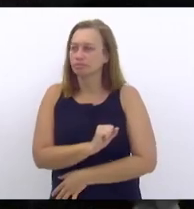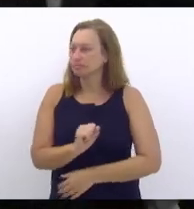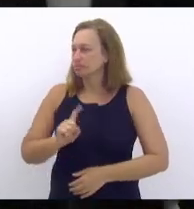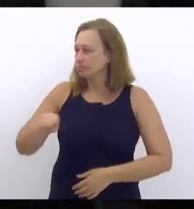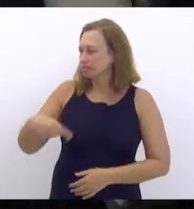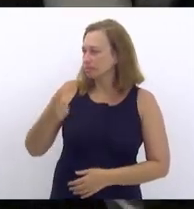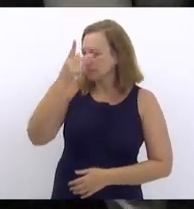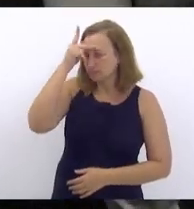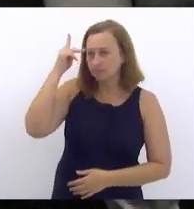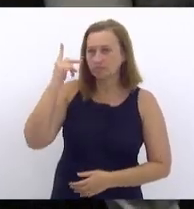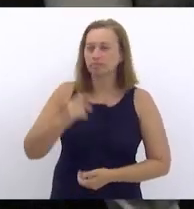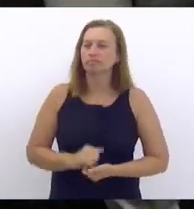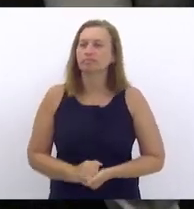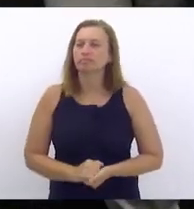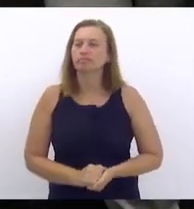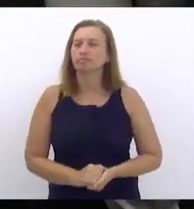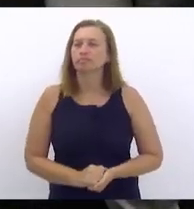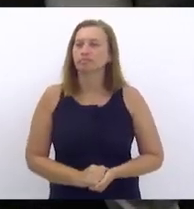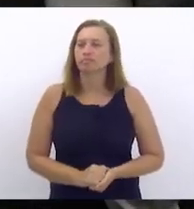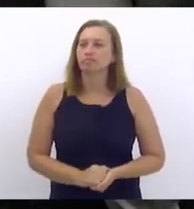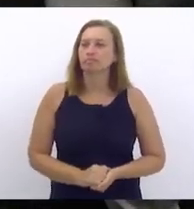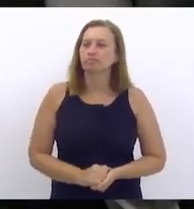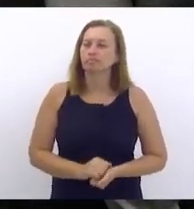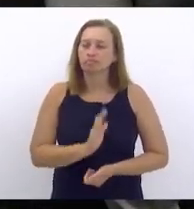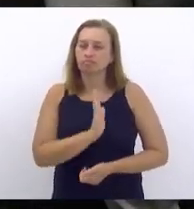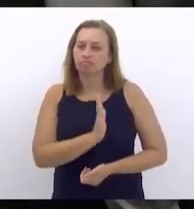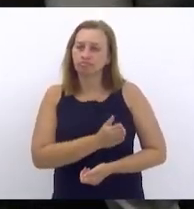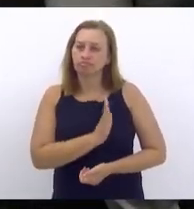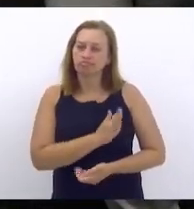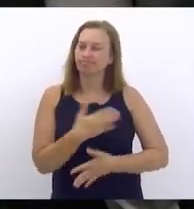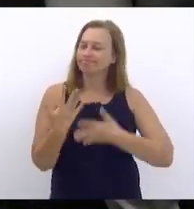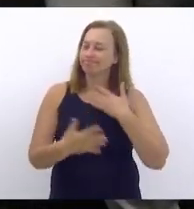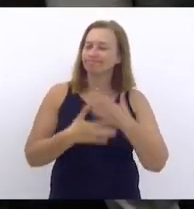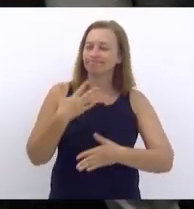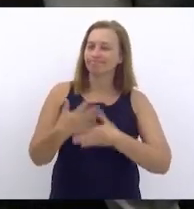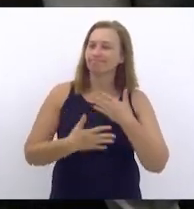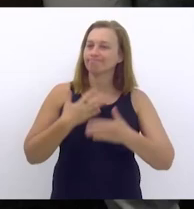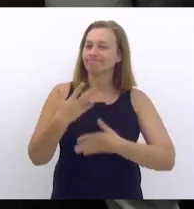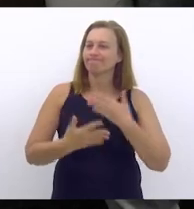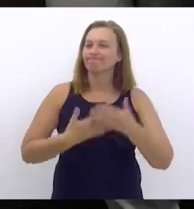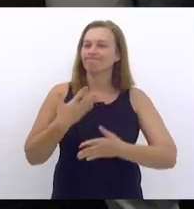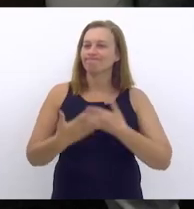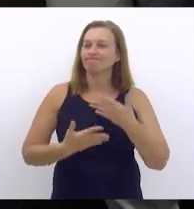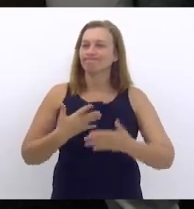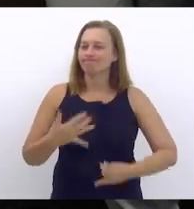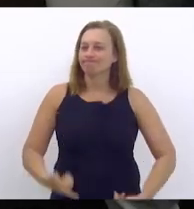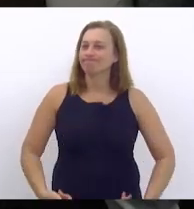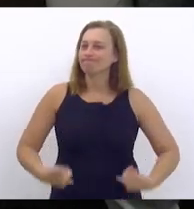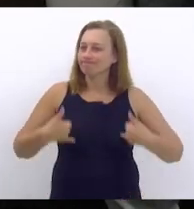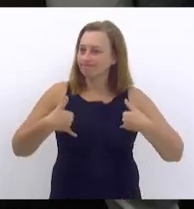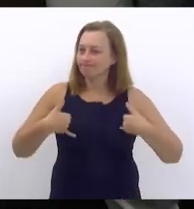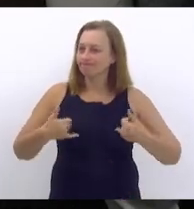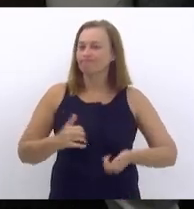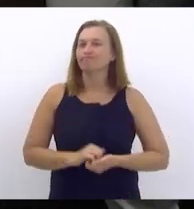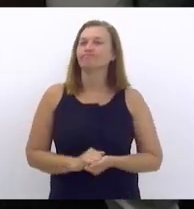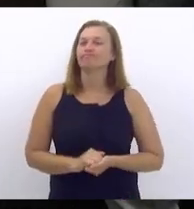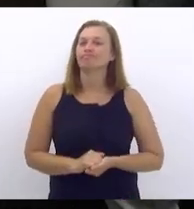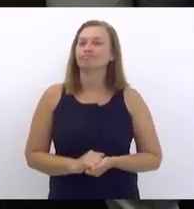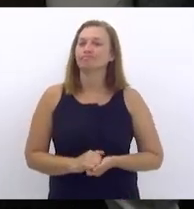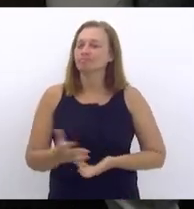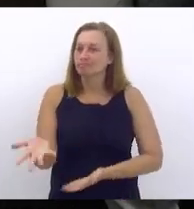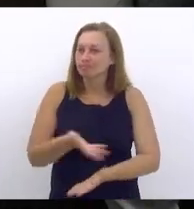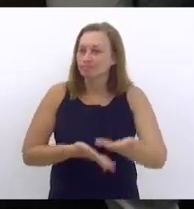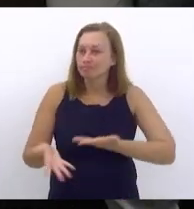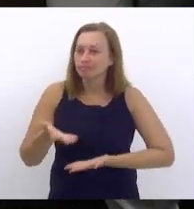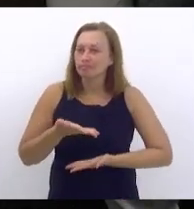próximo. E é com o coração repleto de alegria e orgulho que compartilho